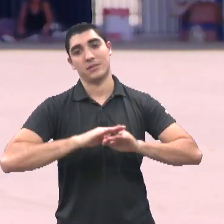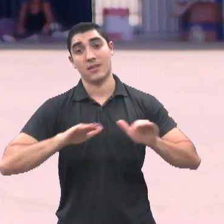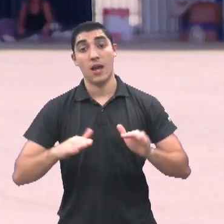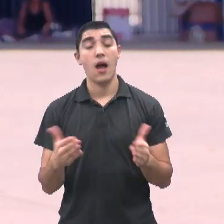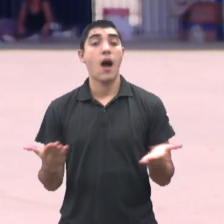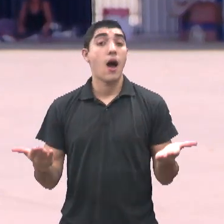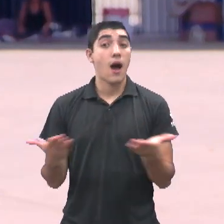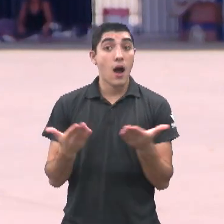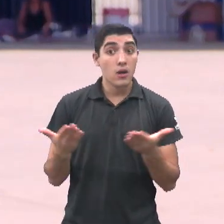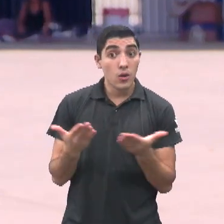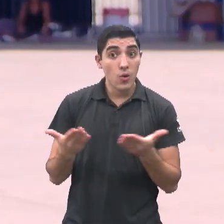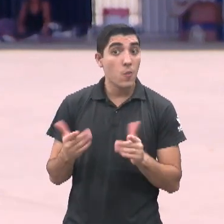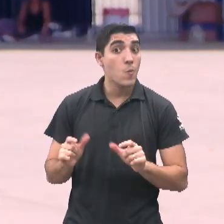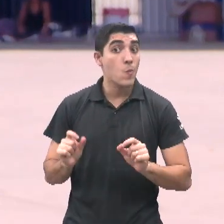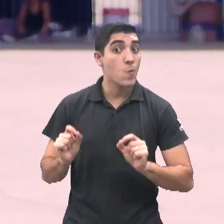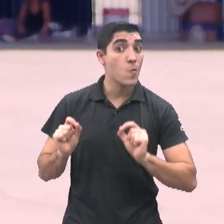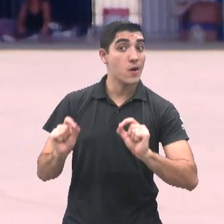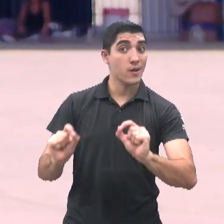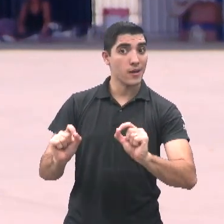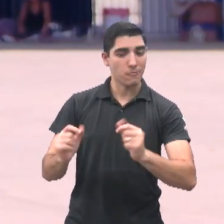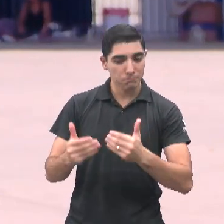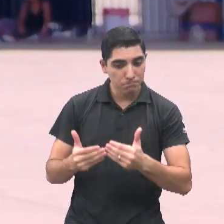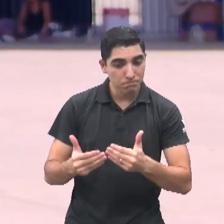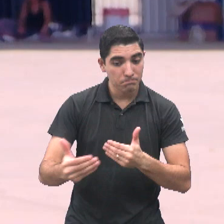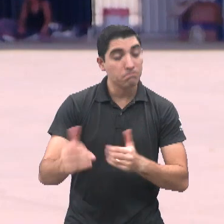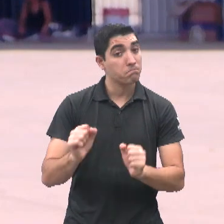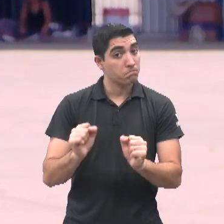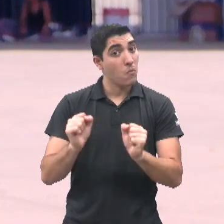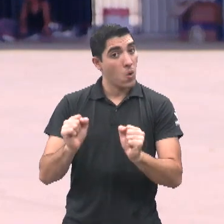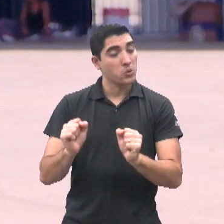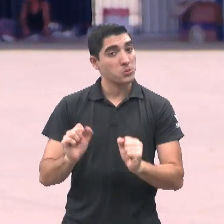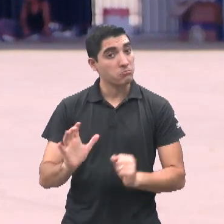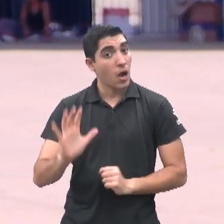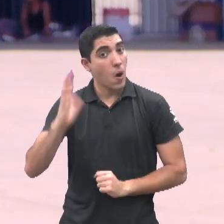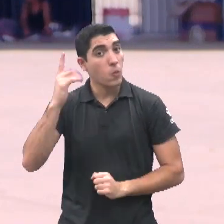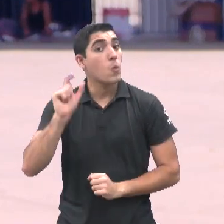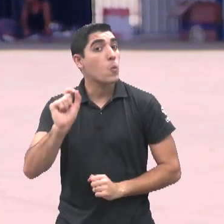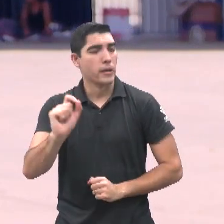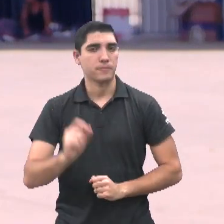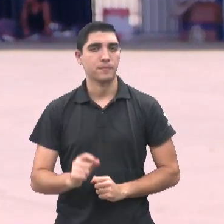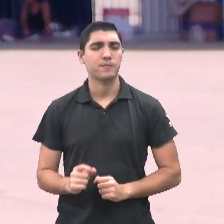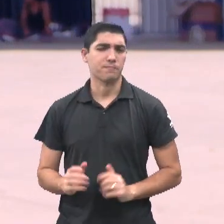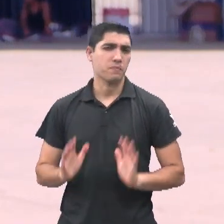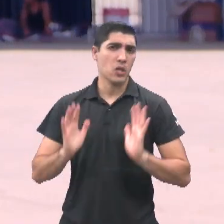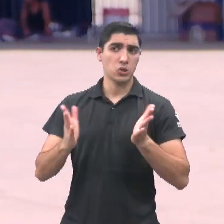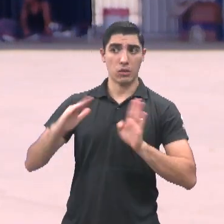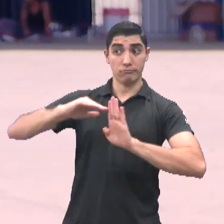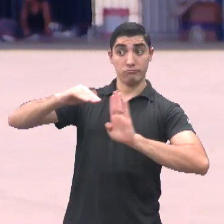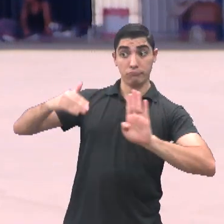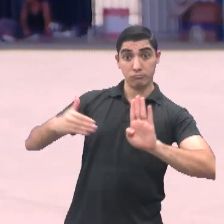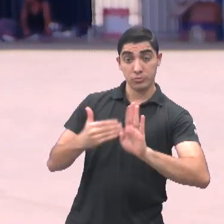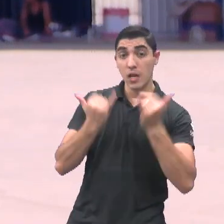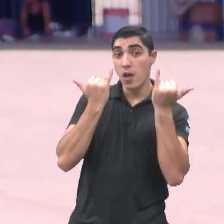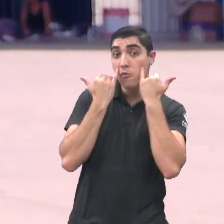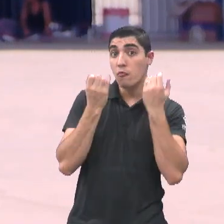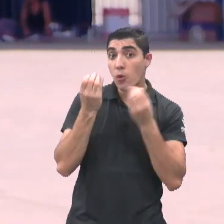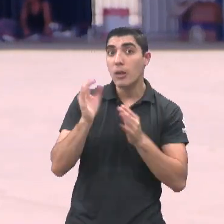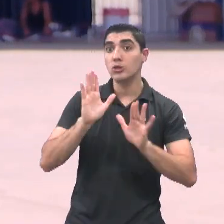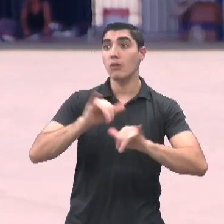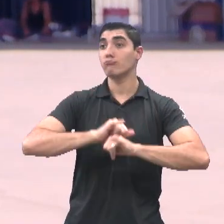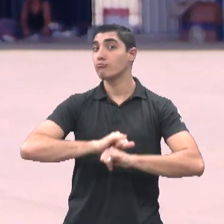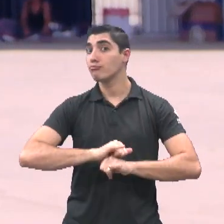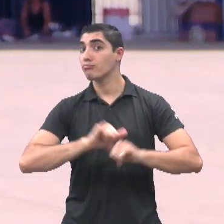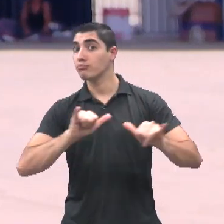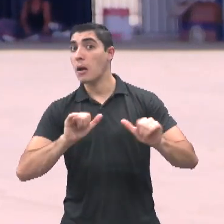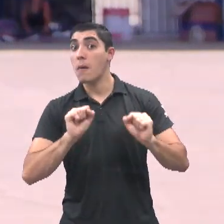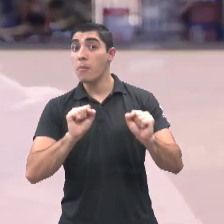de agora, então, Vieira, o que deve acontecer a partir de agora? A informação que nós temos de bastidores é que o novo técnico do São José